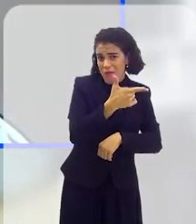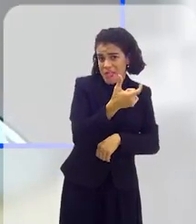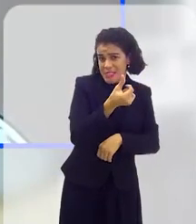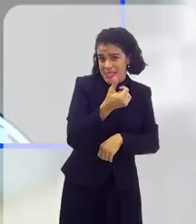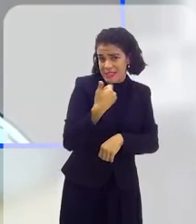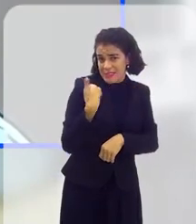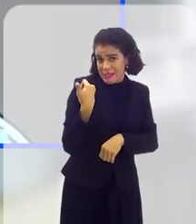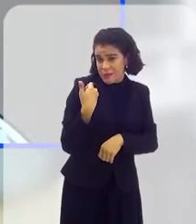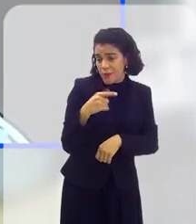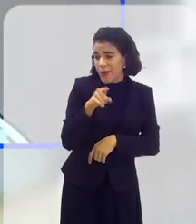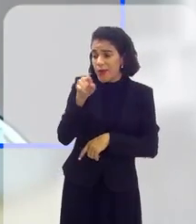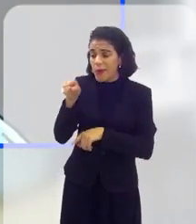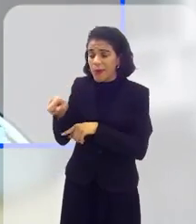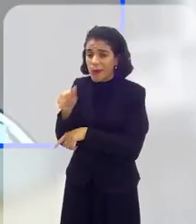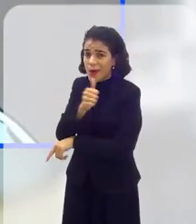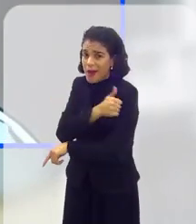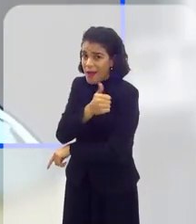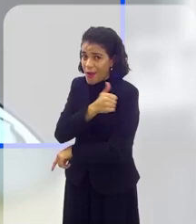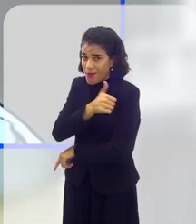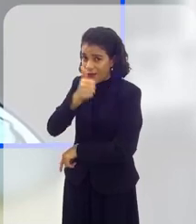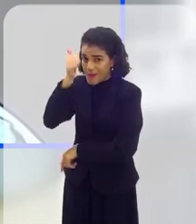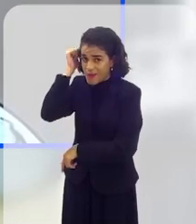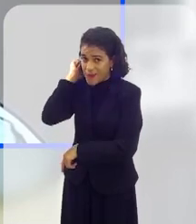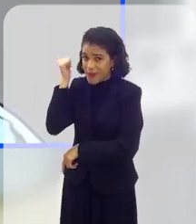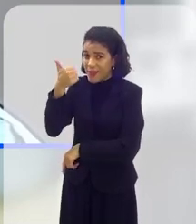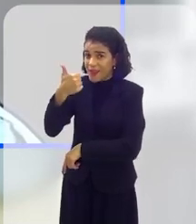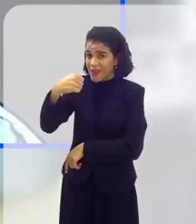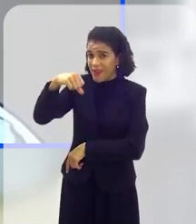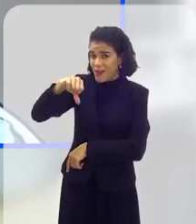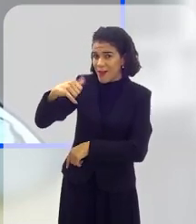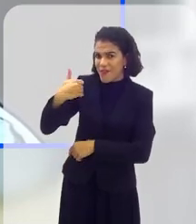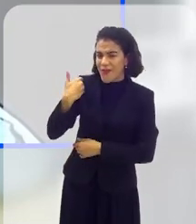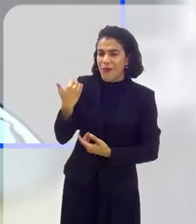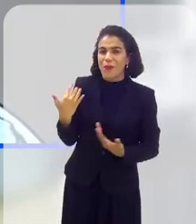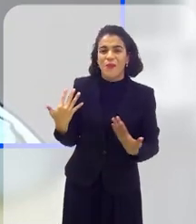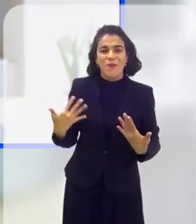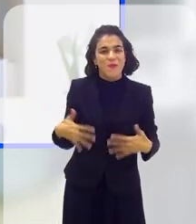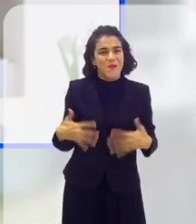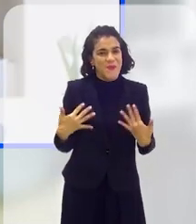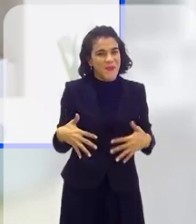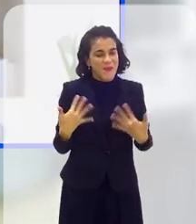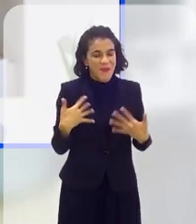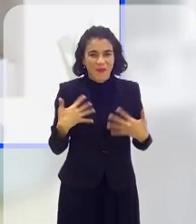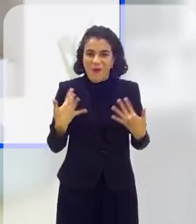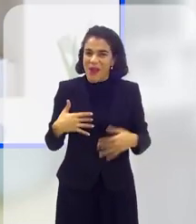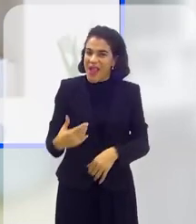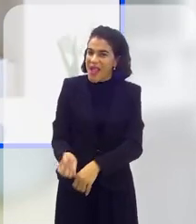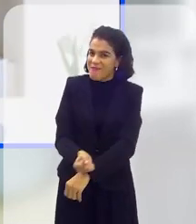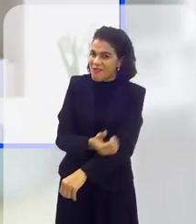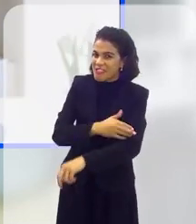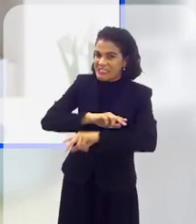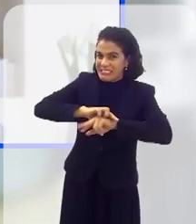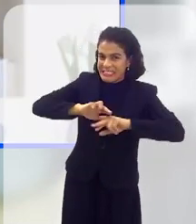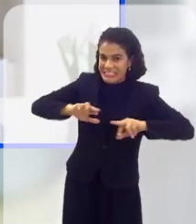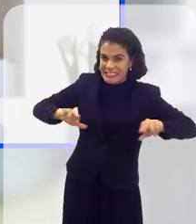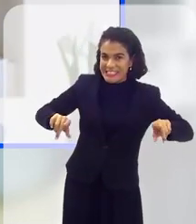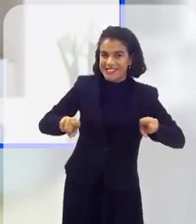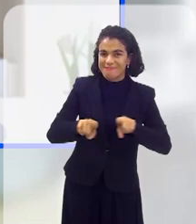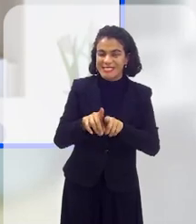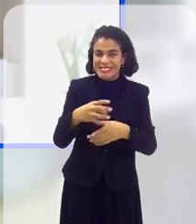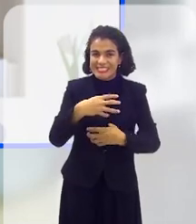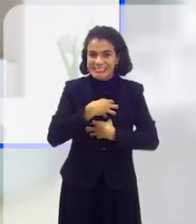26 anos e uma aluna de vestibular de 19 anos. Sem dúvida, um turbilhão de emoções